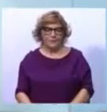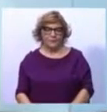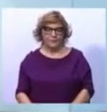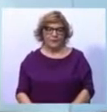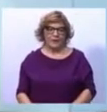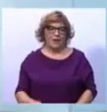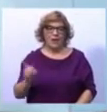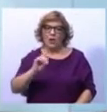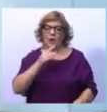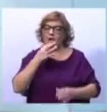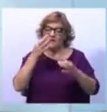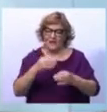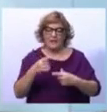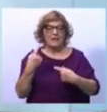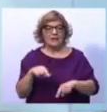Infelizmente não é verdade.